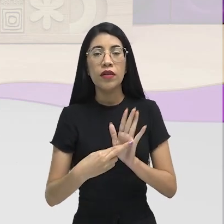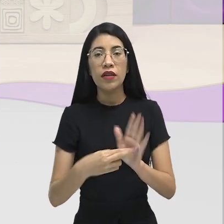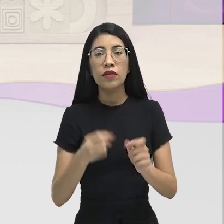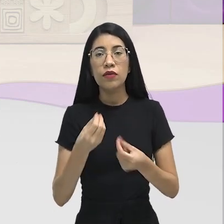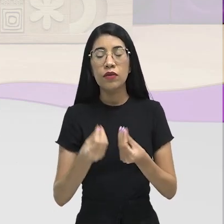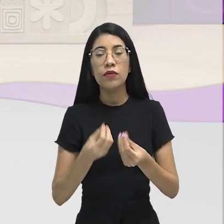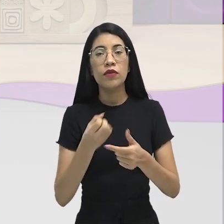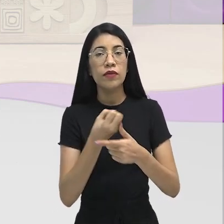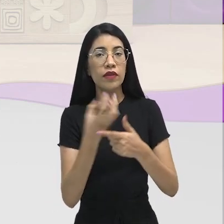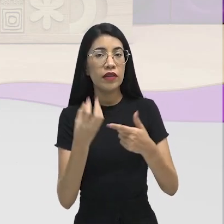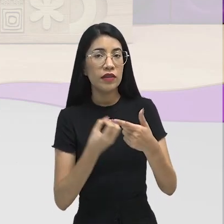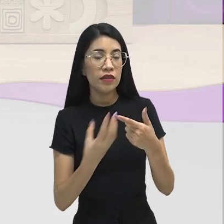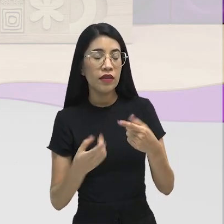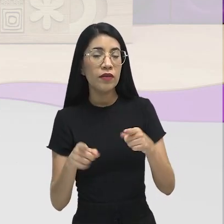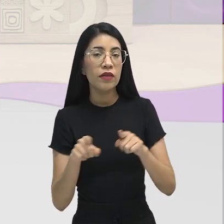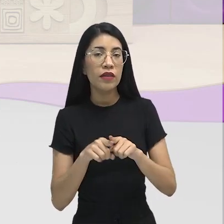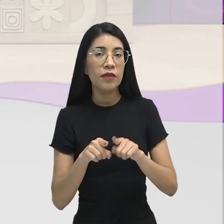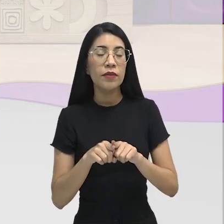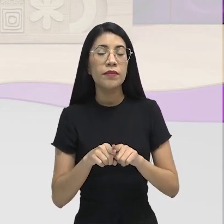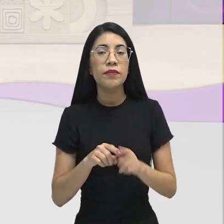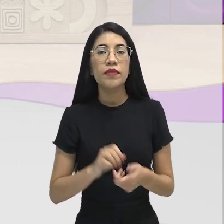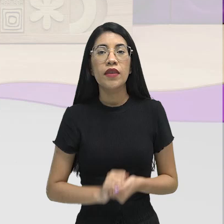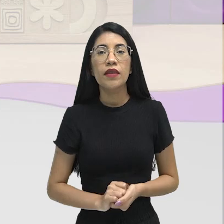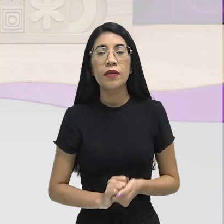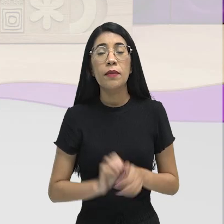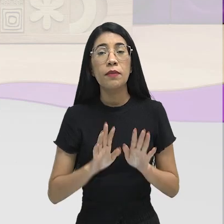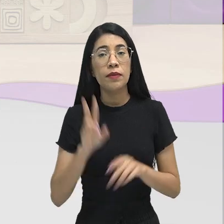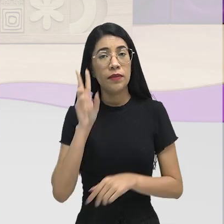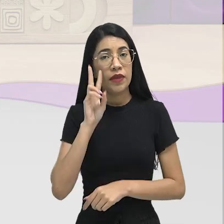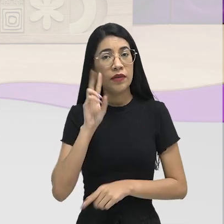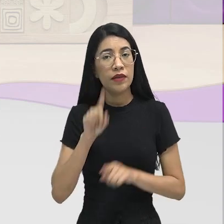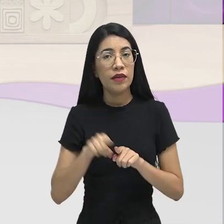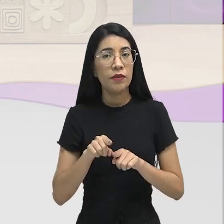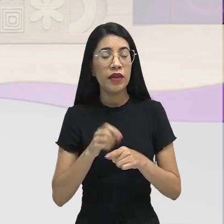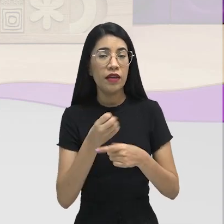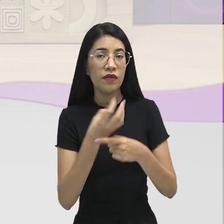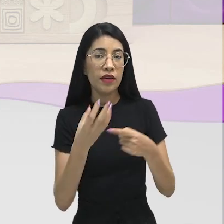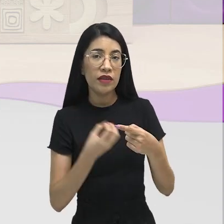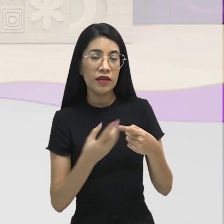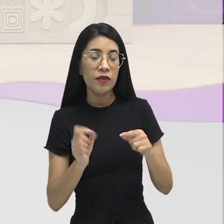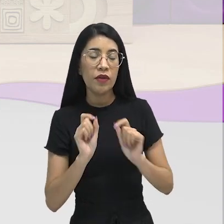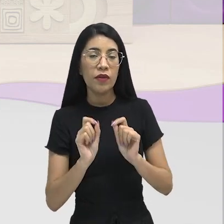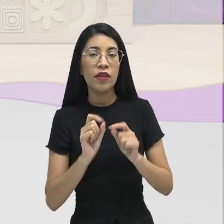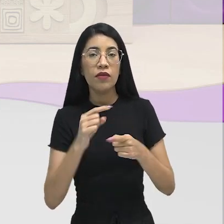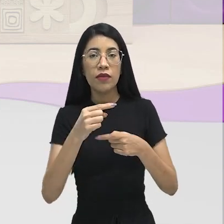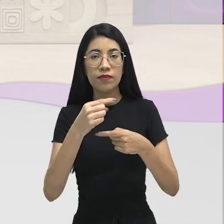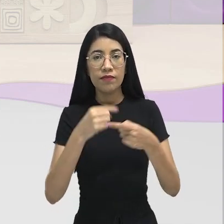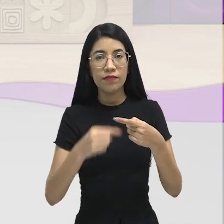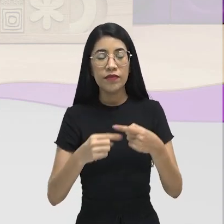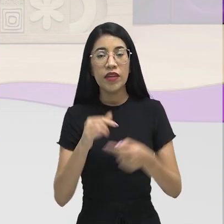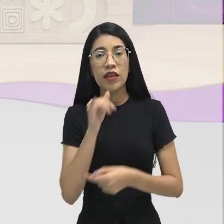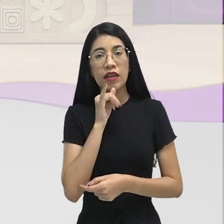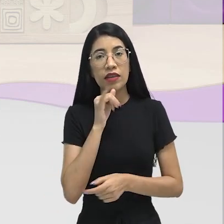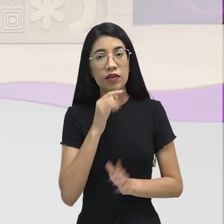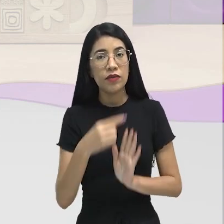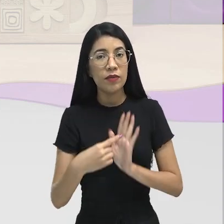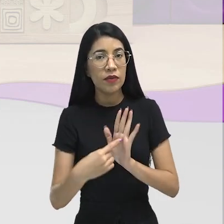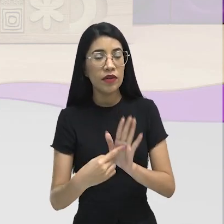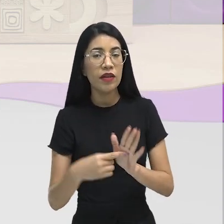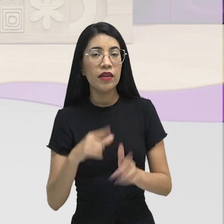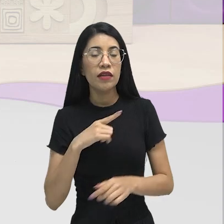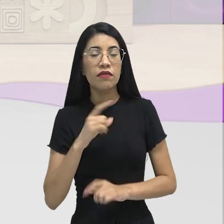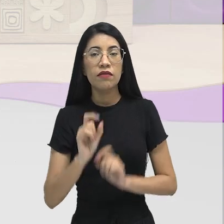de fração, até porque não se esqueçam que fração também é uma razão. Eu tenho aqui alguns exemplos onde você